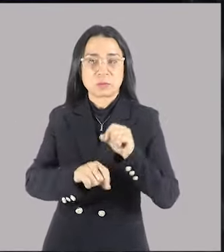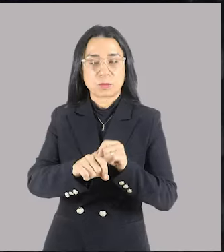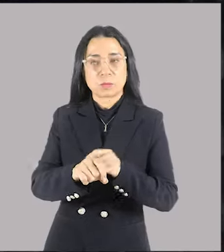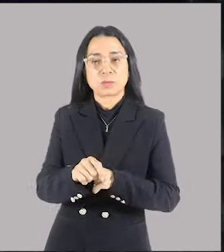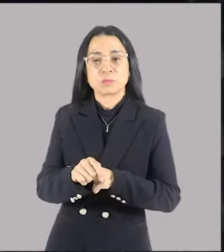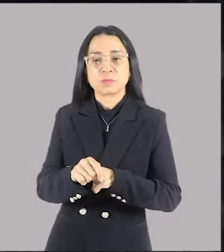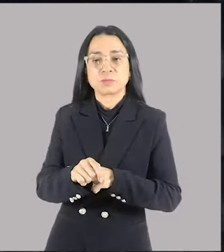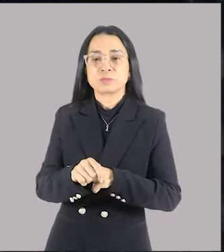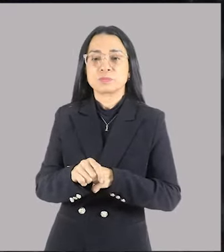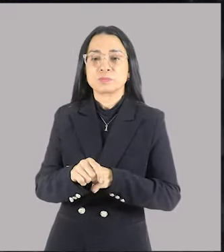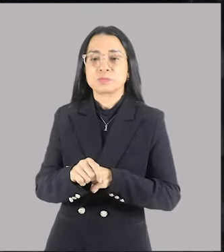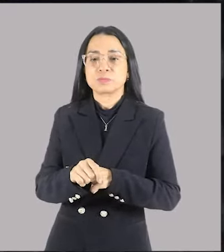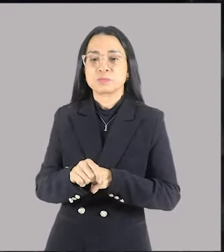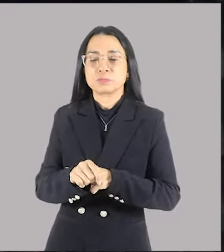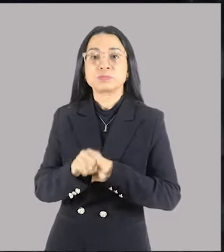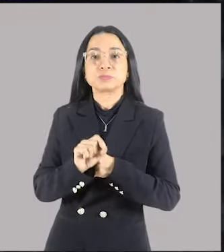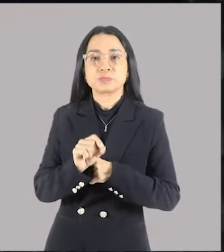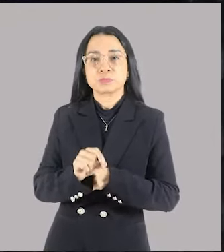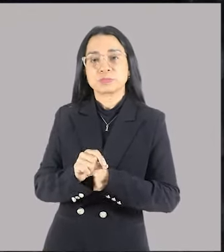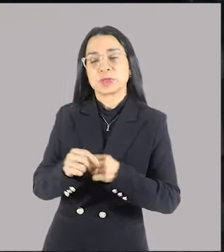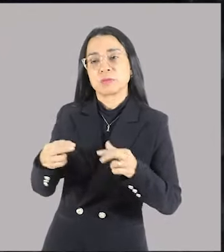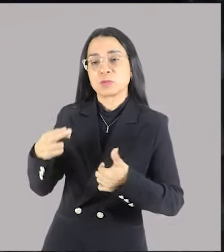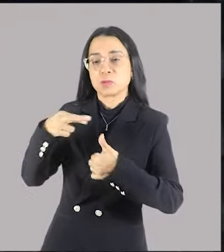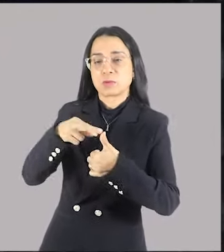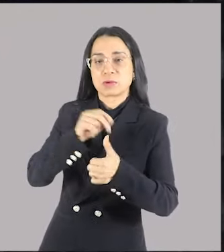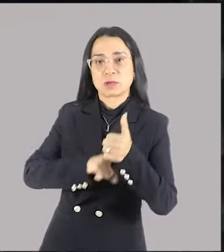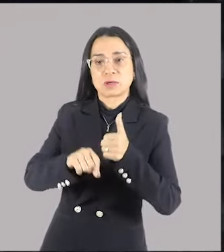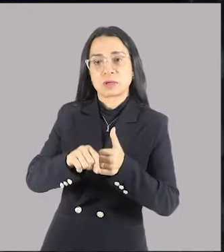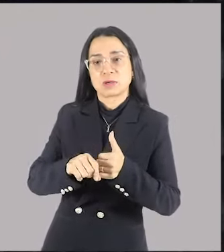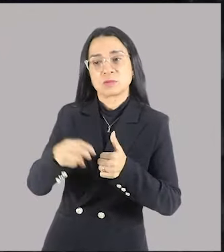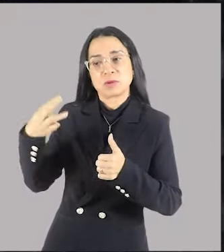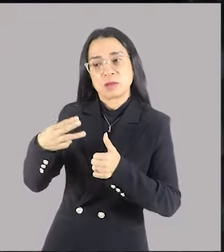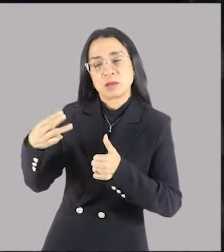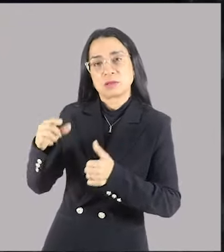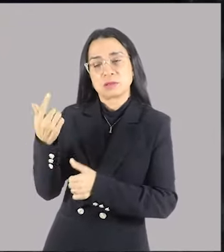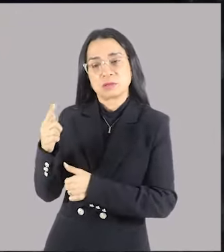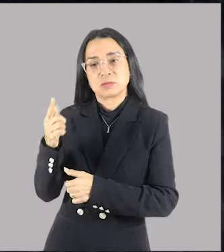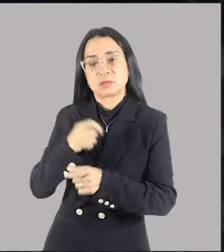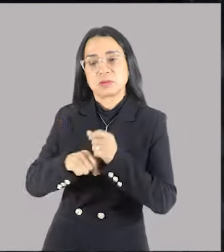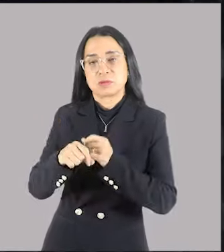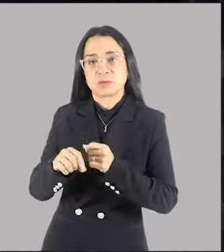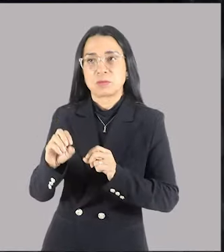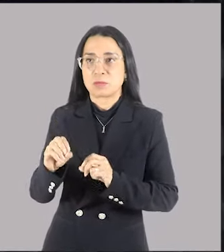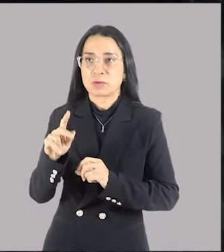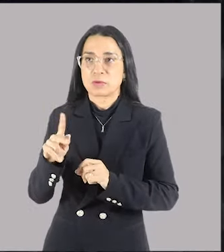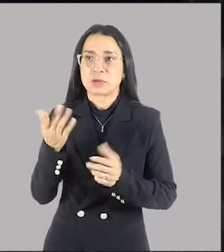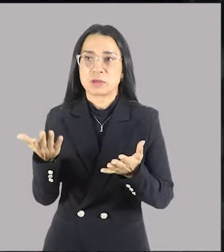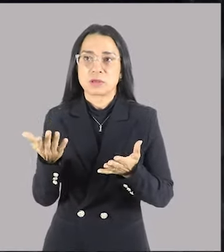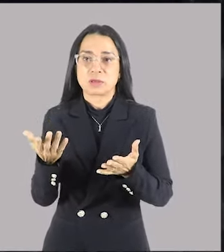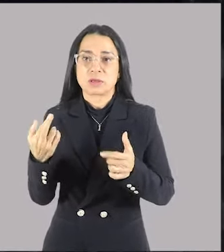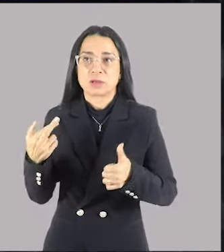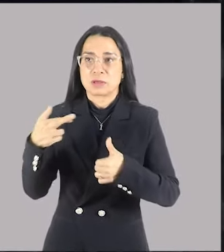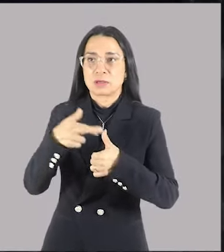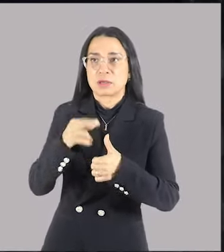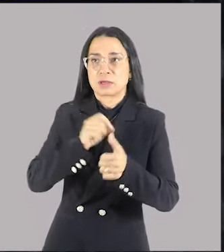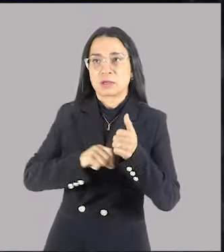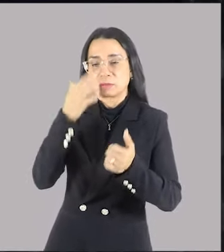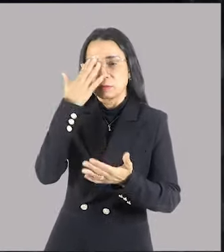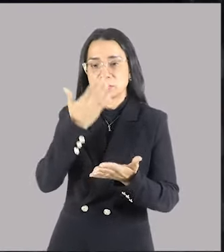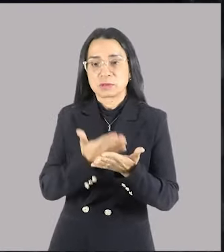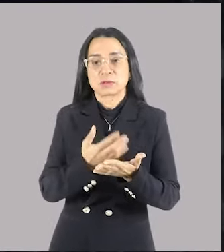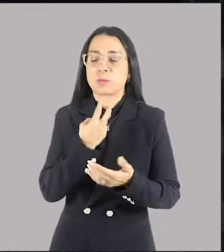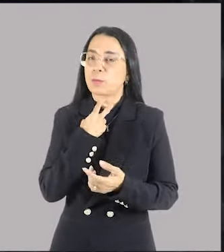entidade que determinou ali o cargo em comissão por parentes em até terceiro grau Tudo bem então cargos em comissão cargos de